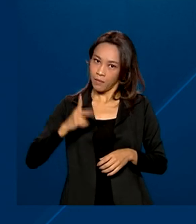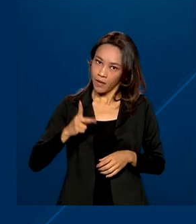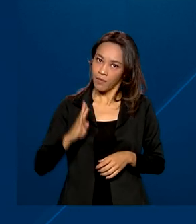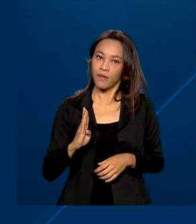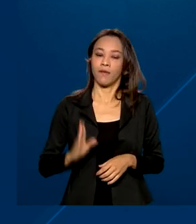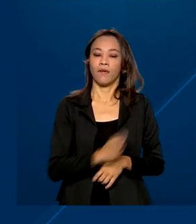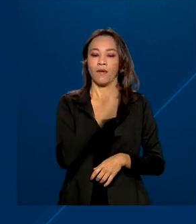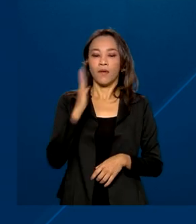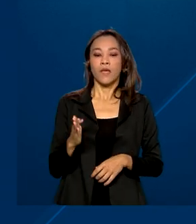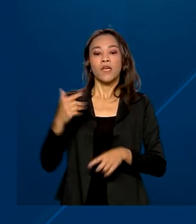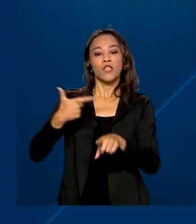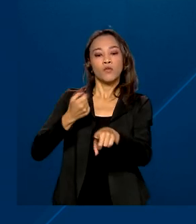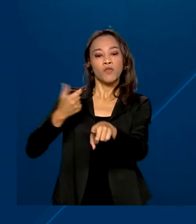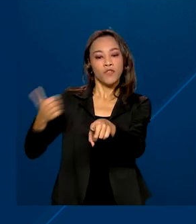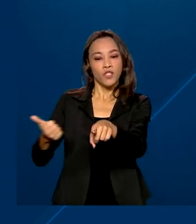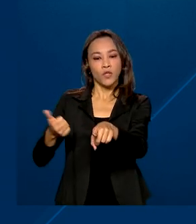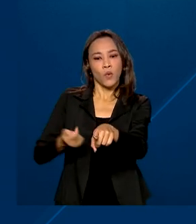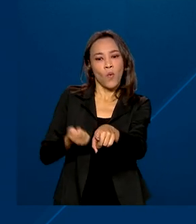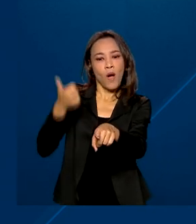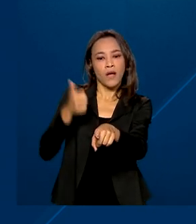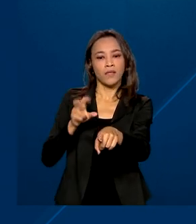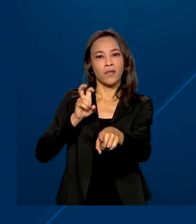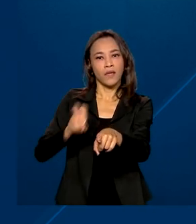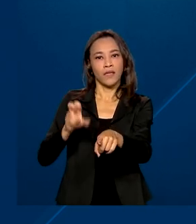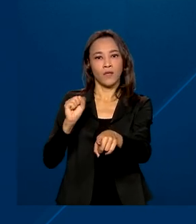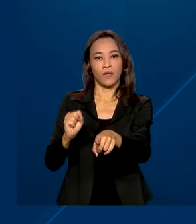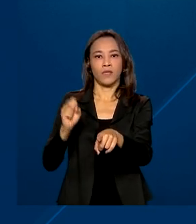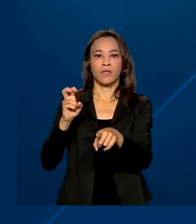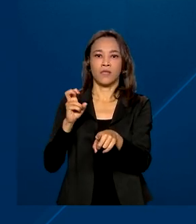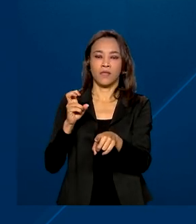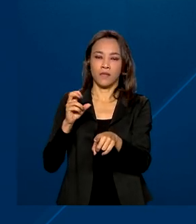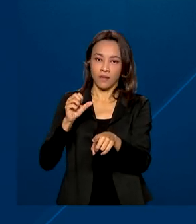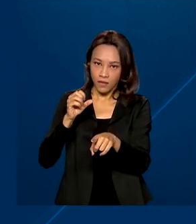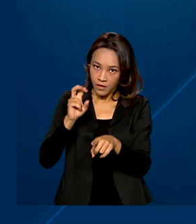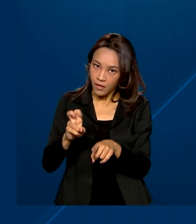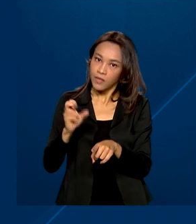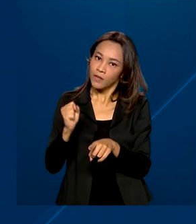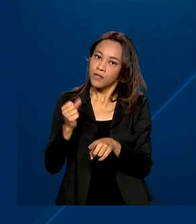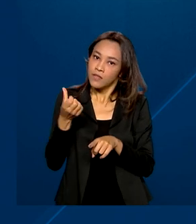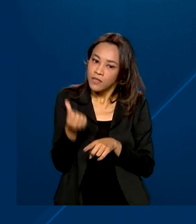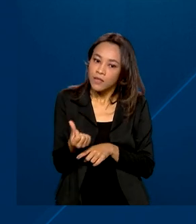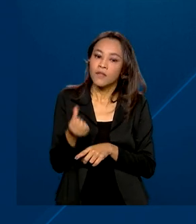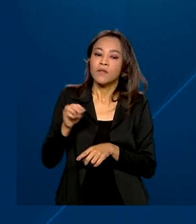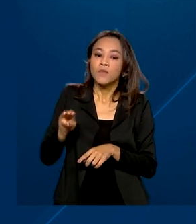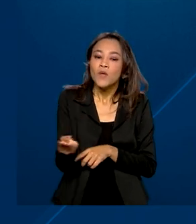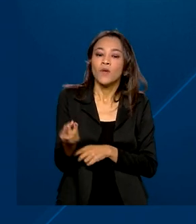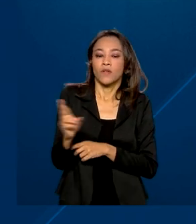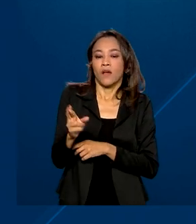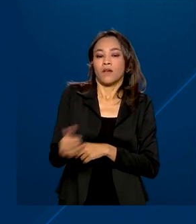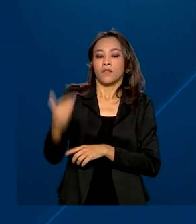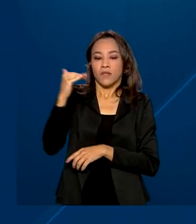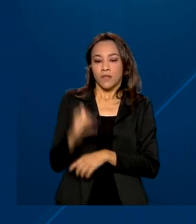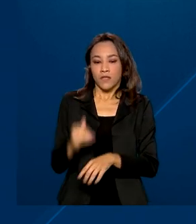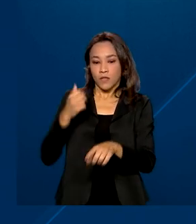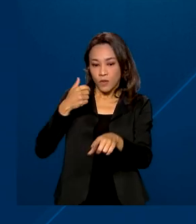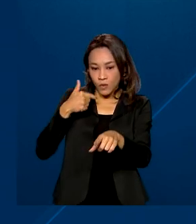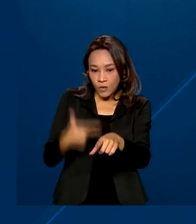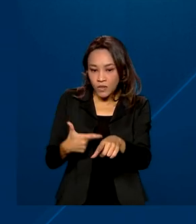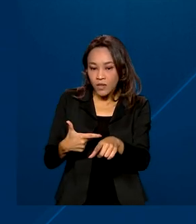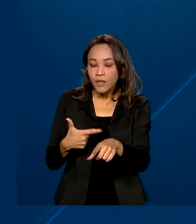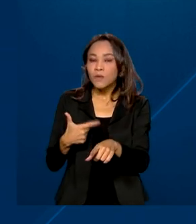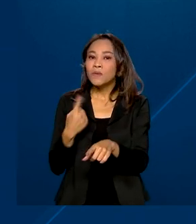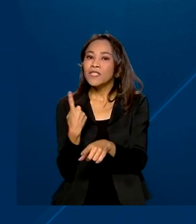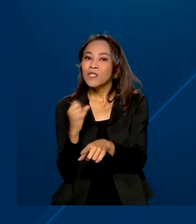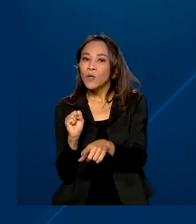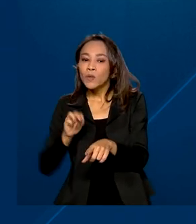2000 e 21 o repasse foi em 586 milhões de reais sendo que cerca de 218